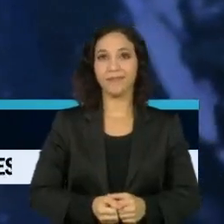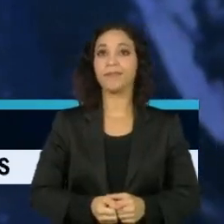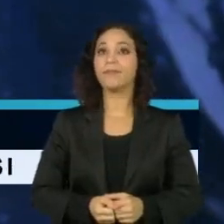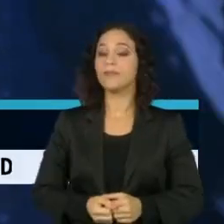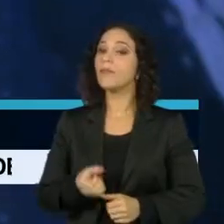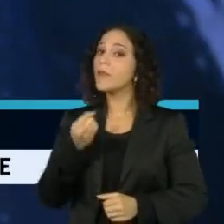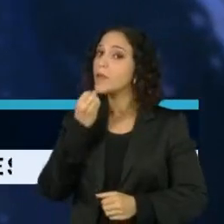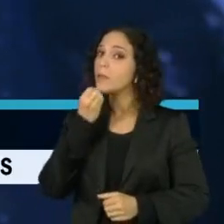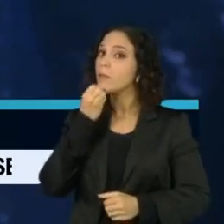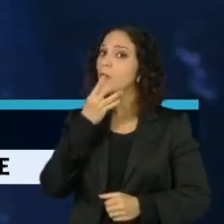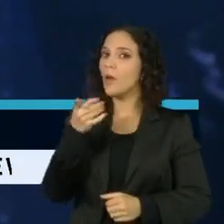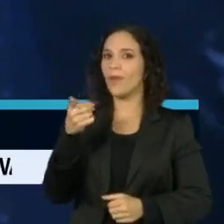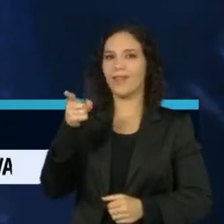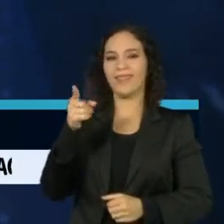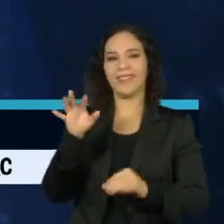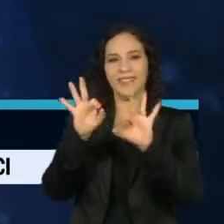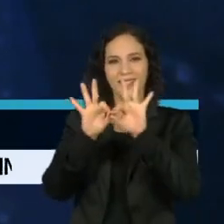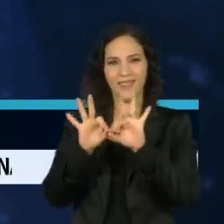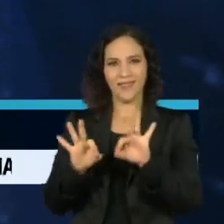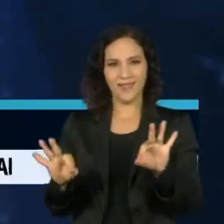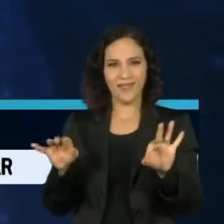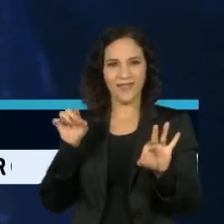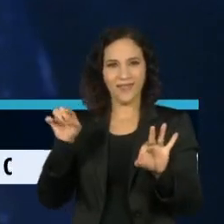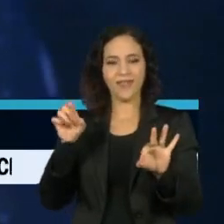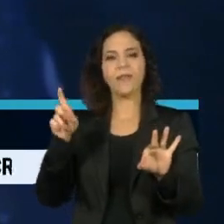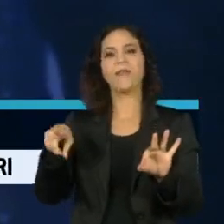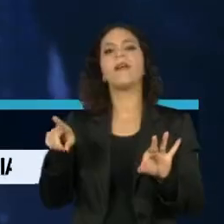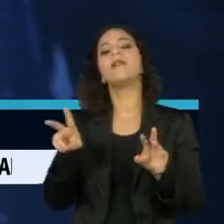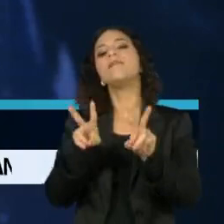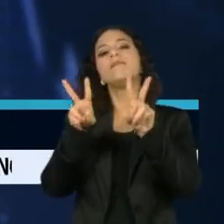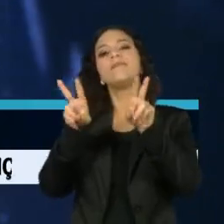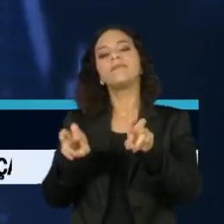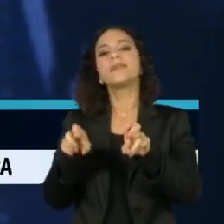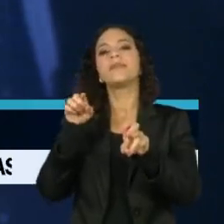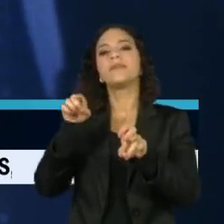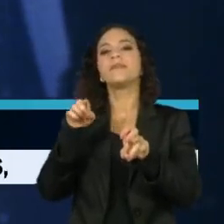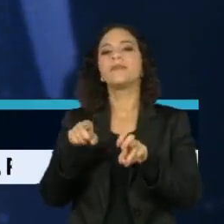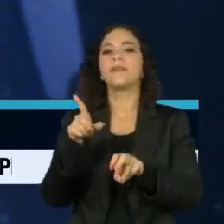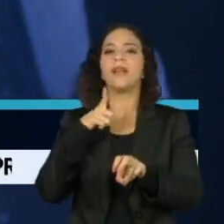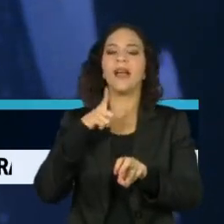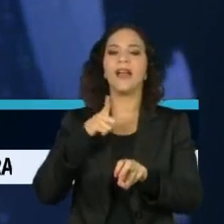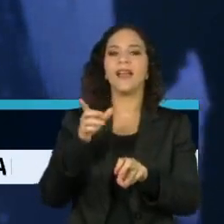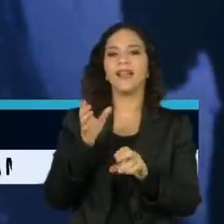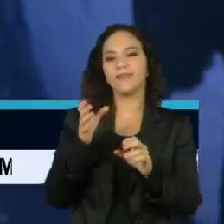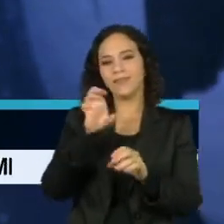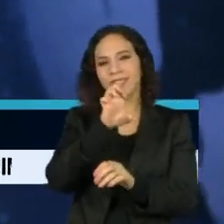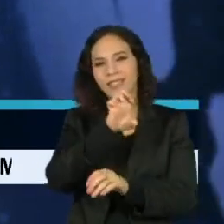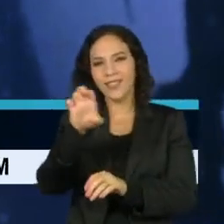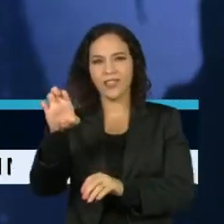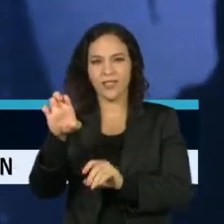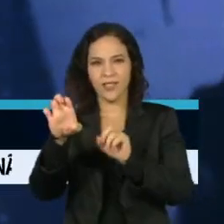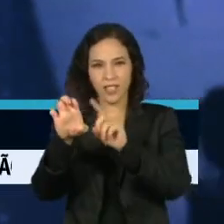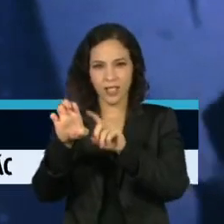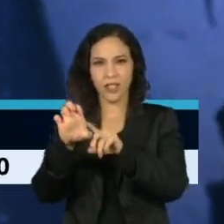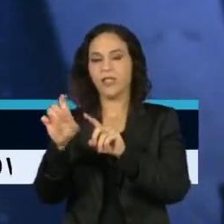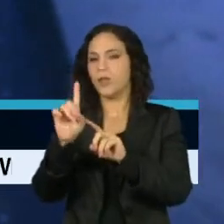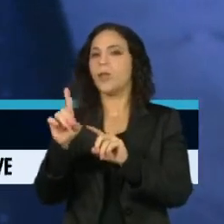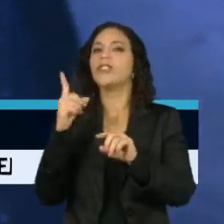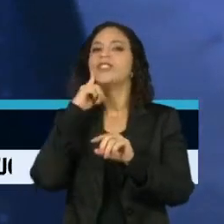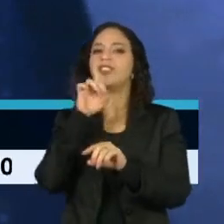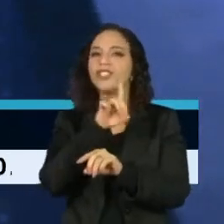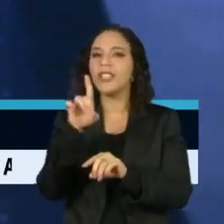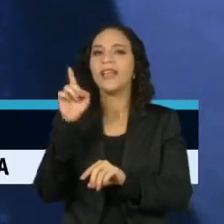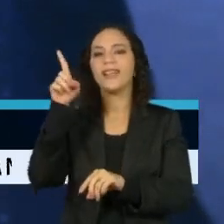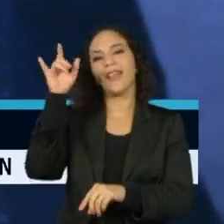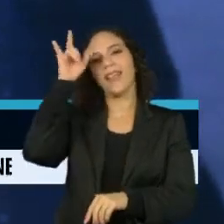bom registrar que a frase da primeira-dama é o lema do integralismo movimento de extrema-direita brasileiro, alinhado aos regimes fascista de Mussolini